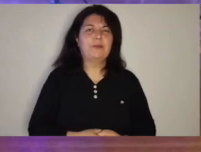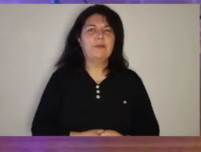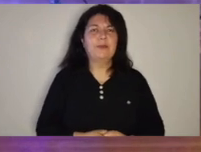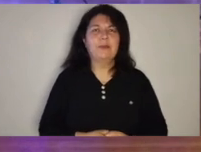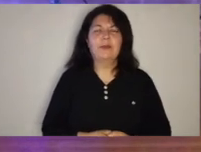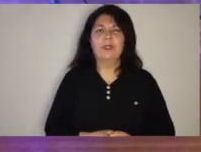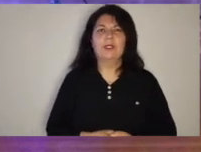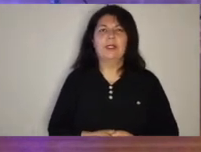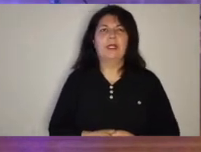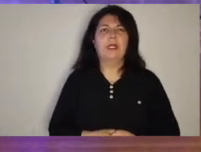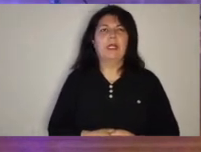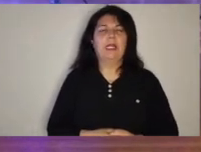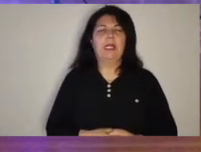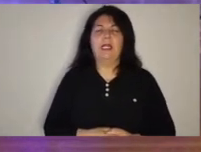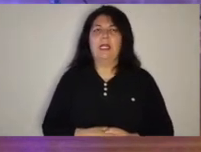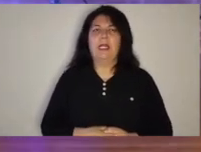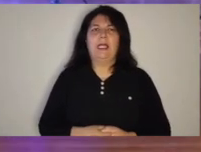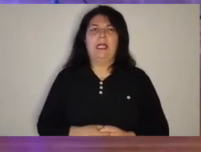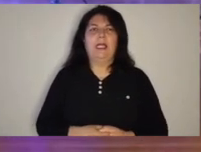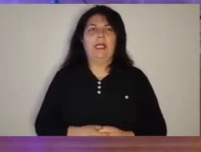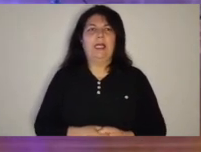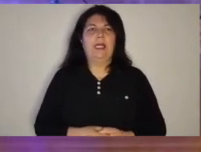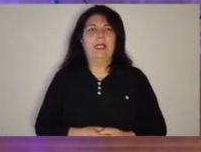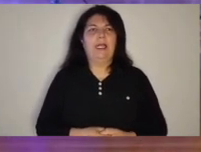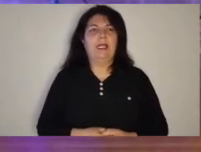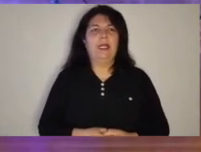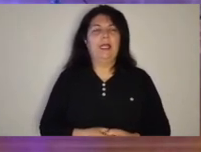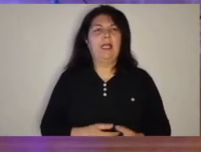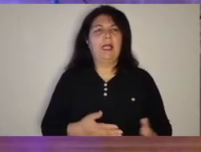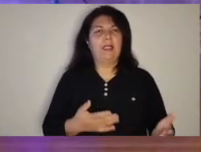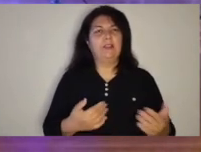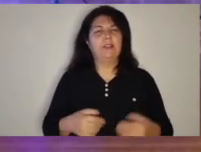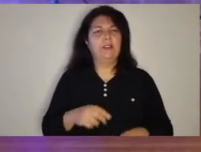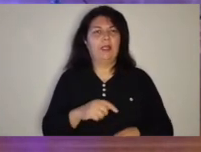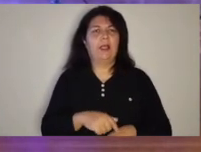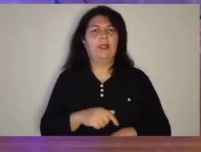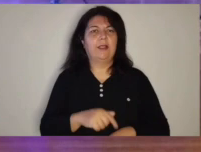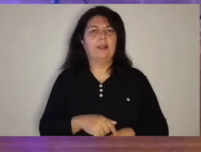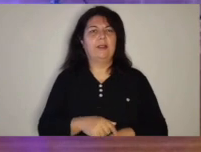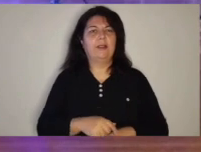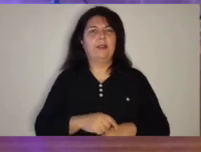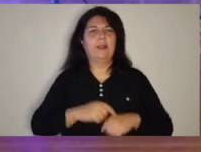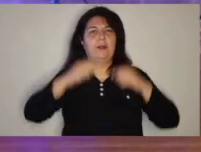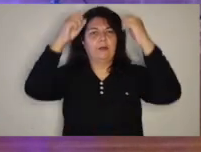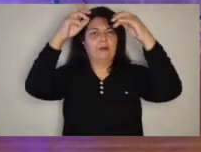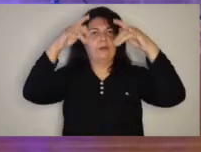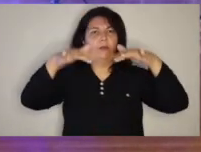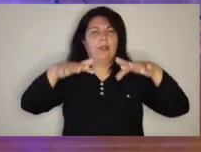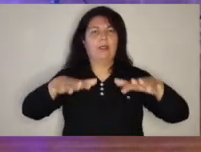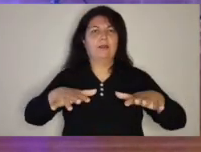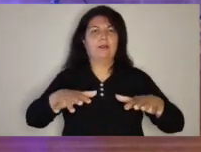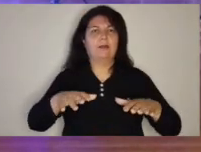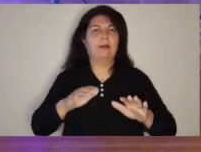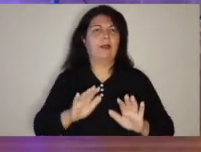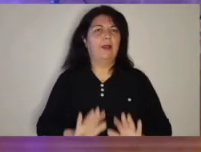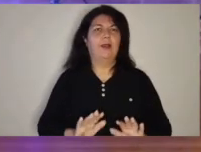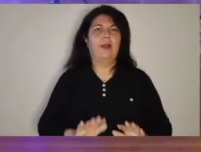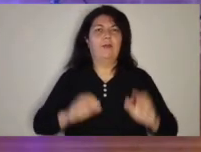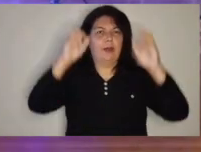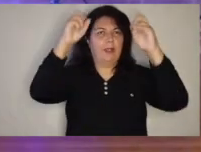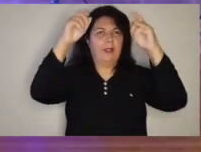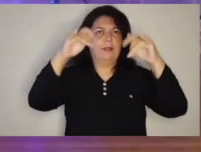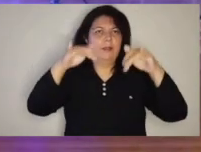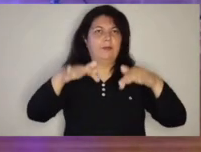graça, mas o sacrifício do Senhor não foi de graça. Foi por preço de sangue,